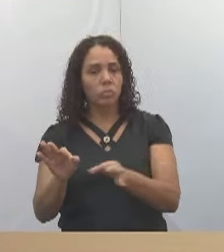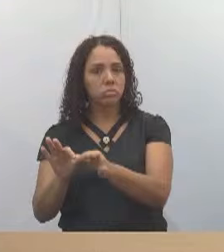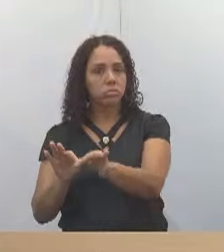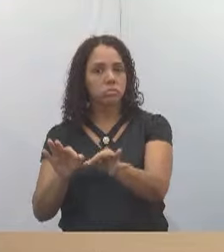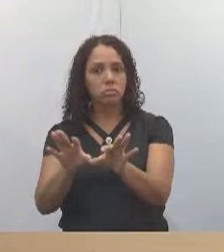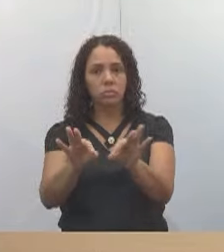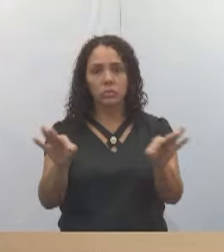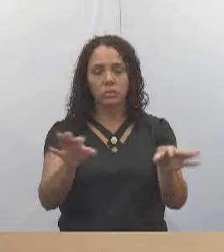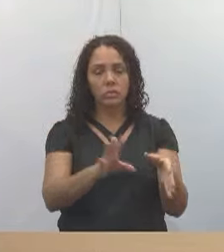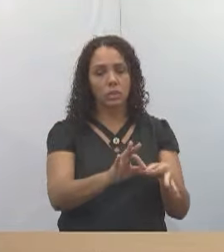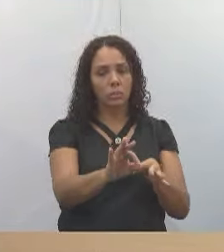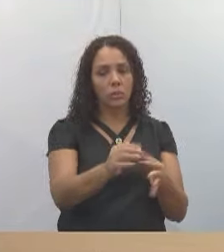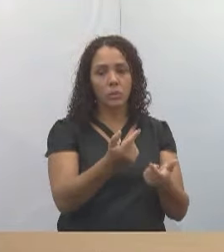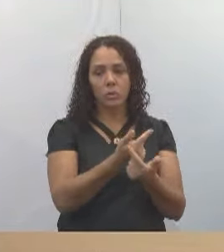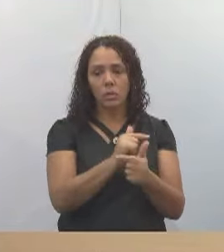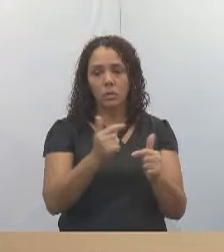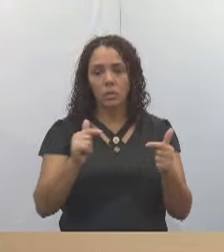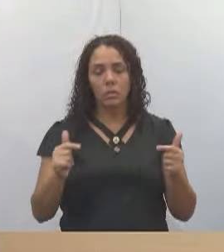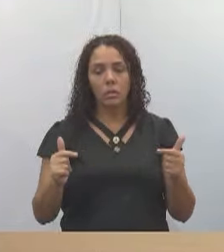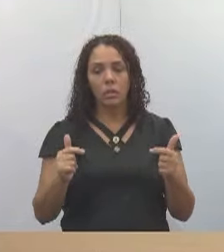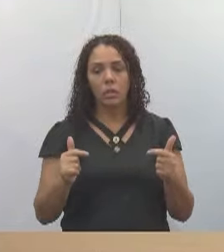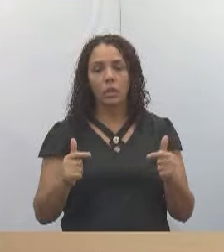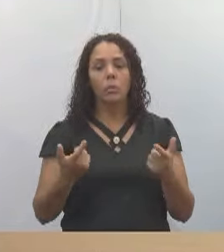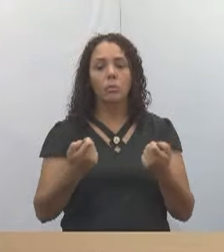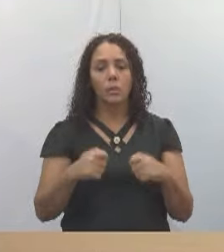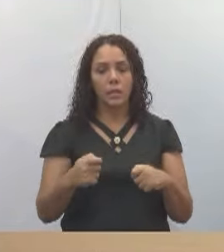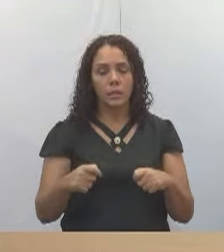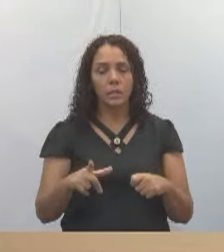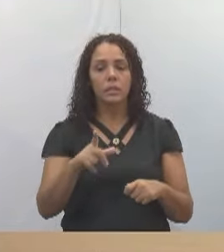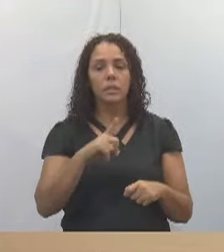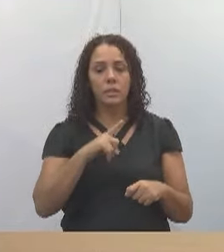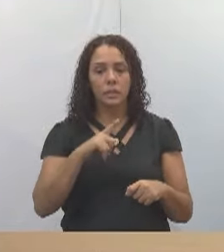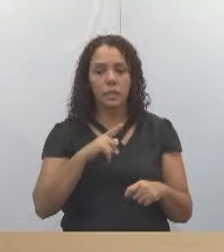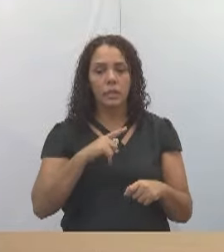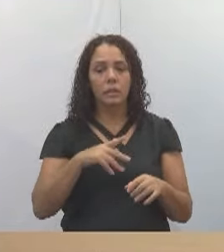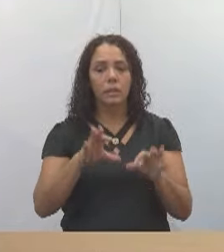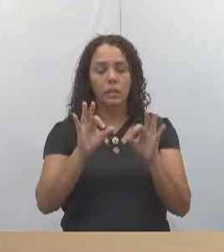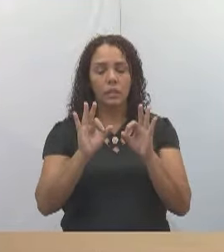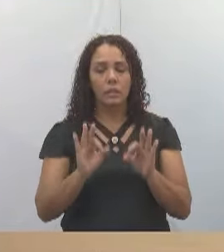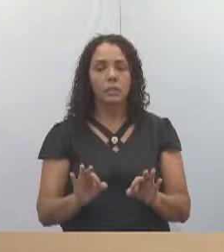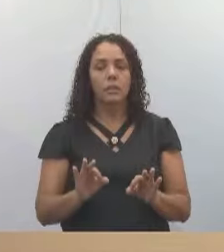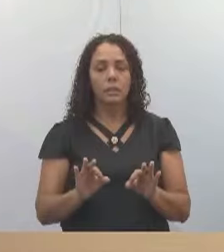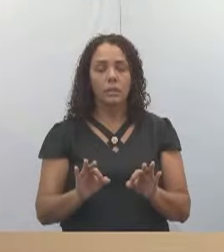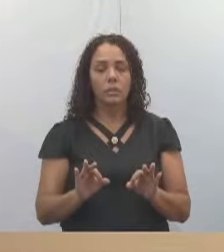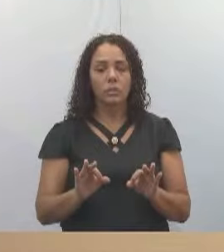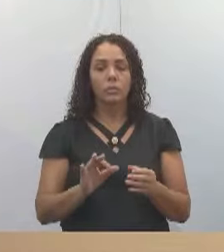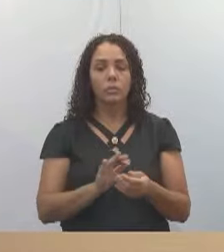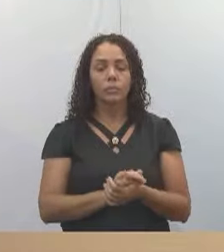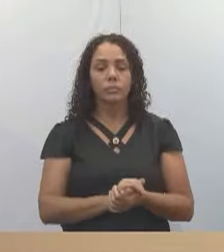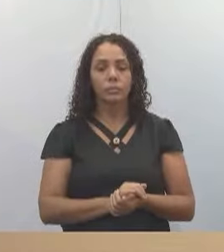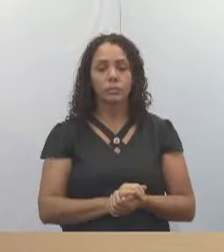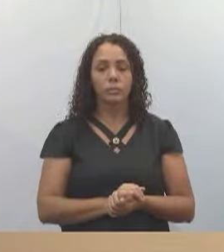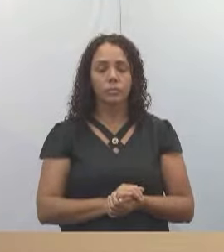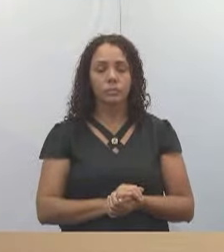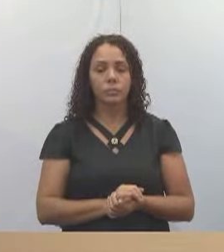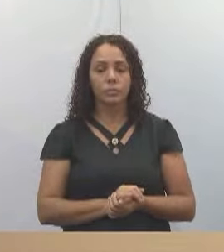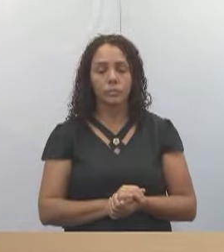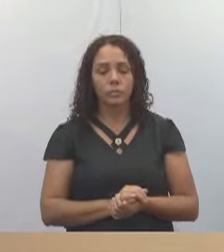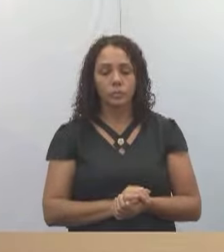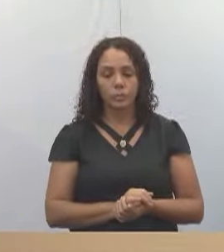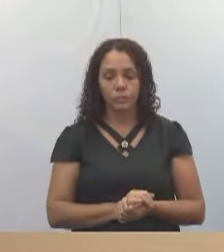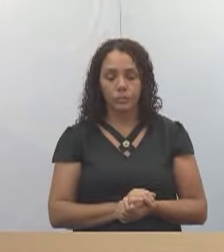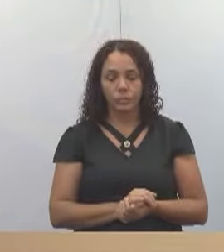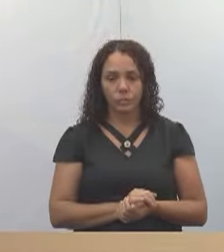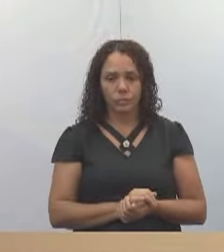normas desta natureza devem estabelecer as condições objetivas do imóvel. Ao dirigir-se à